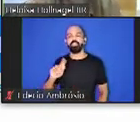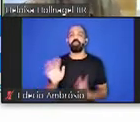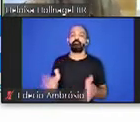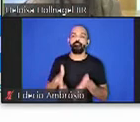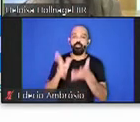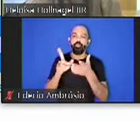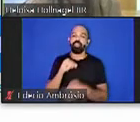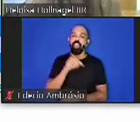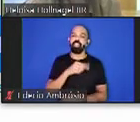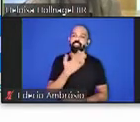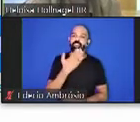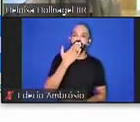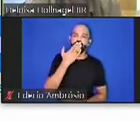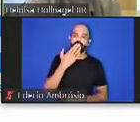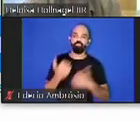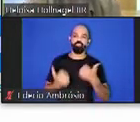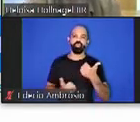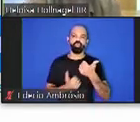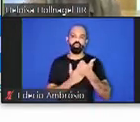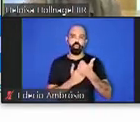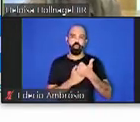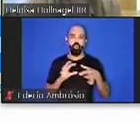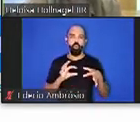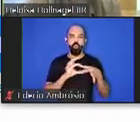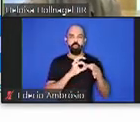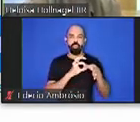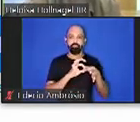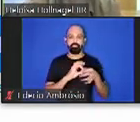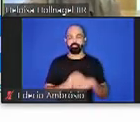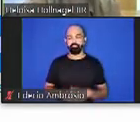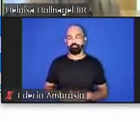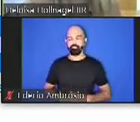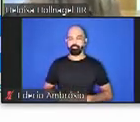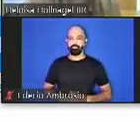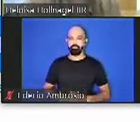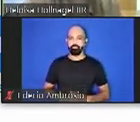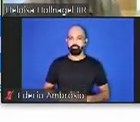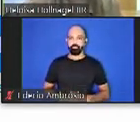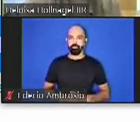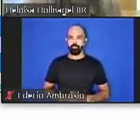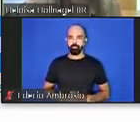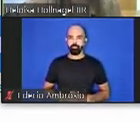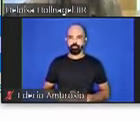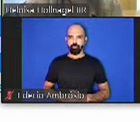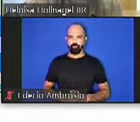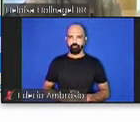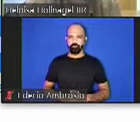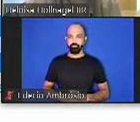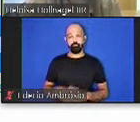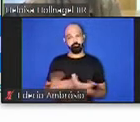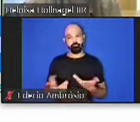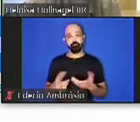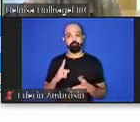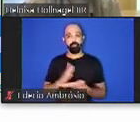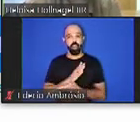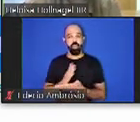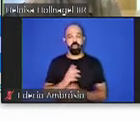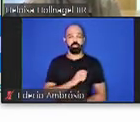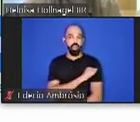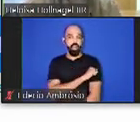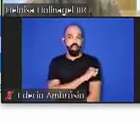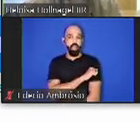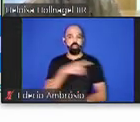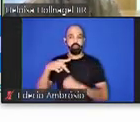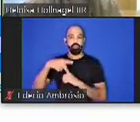de cooperação. Além disso, nós temos também relatos de alunos de